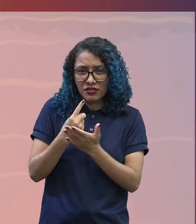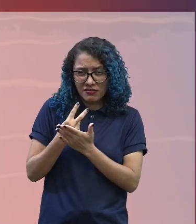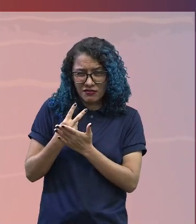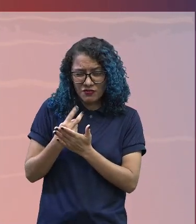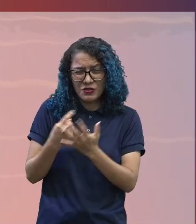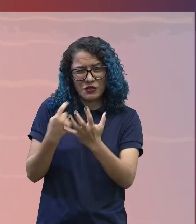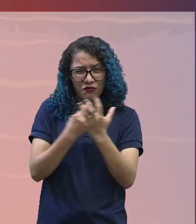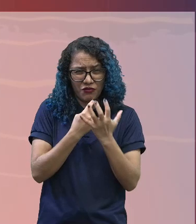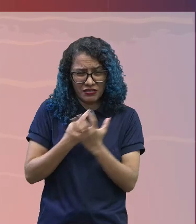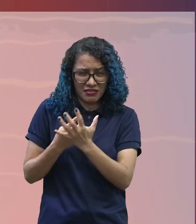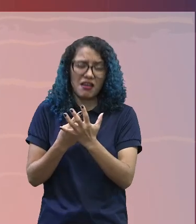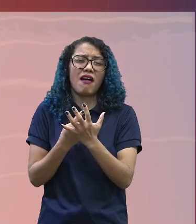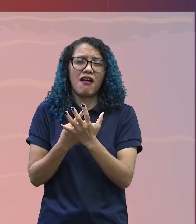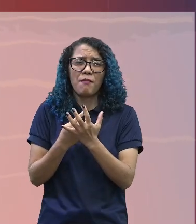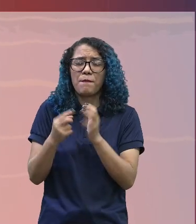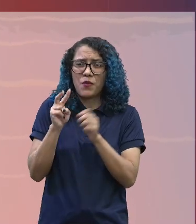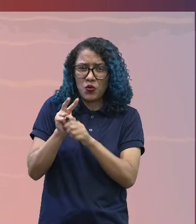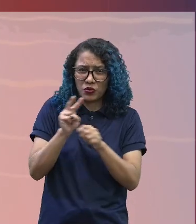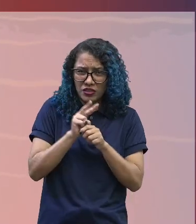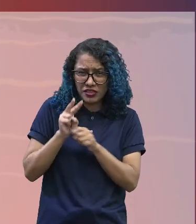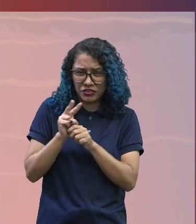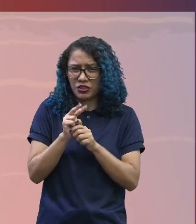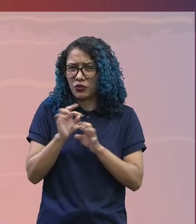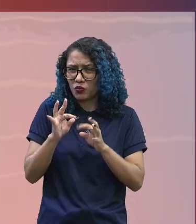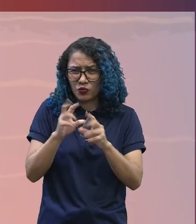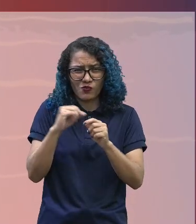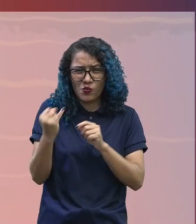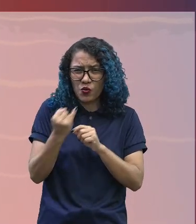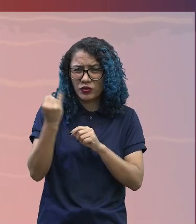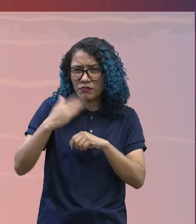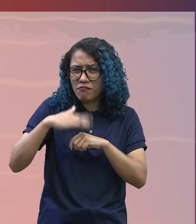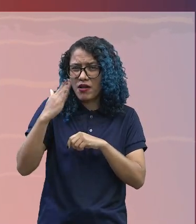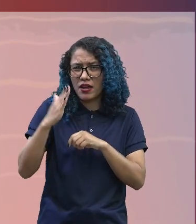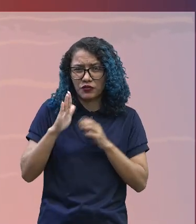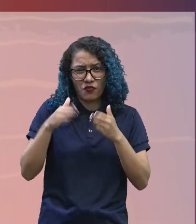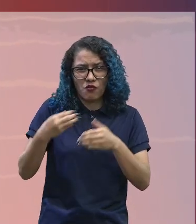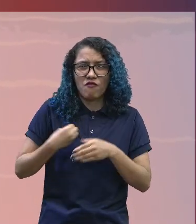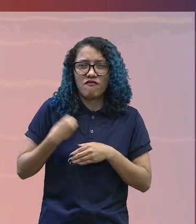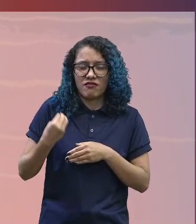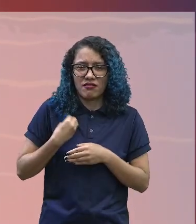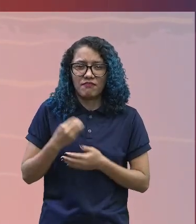proteger e valorizar o que é essencial para a vida.